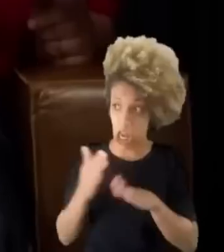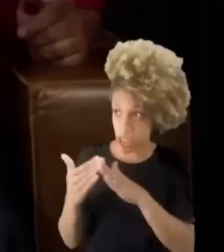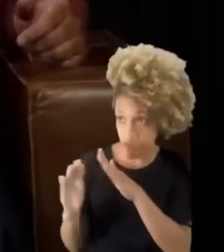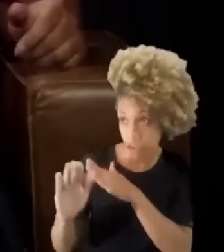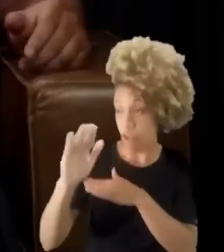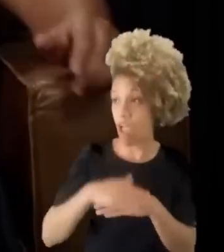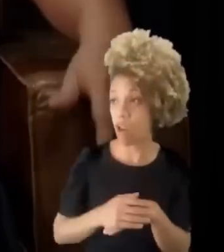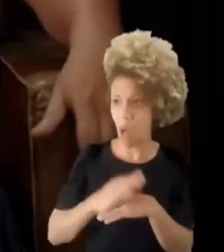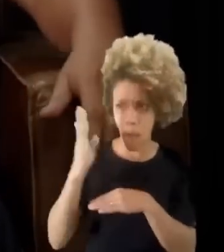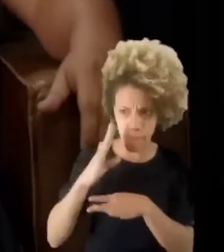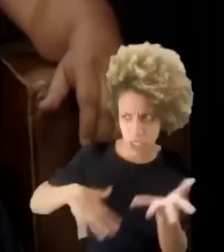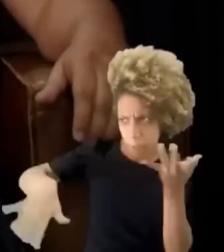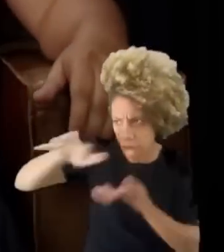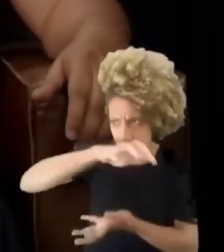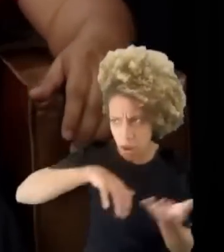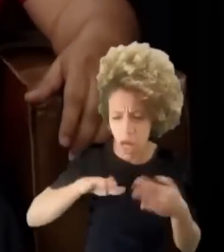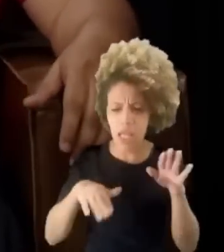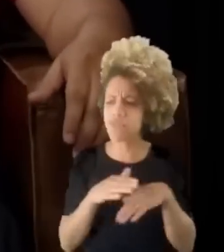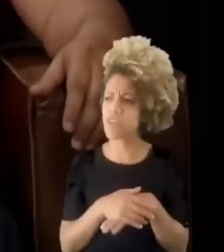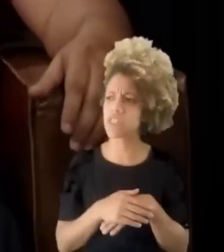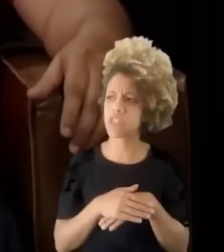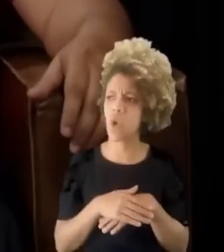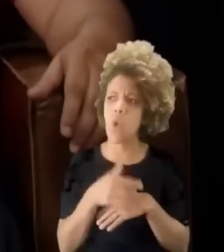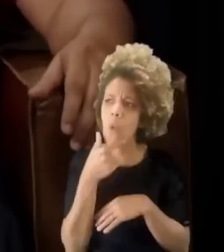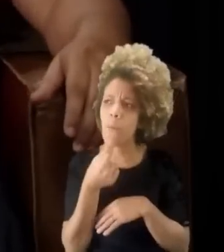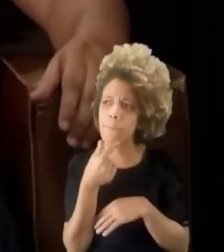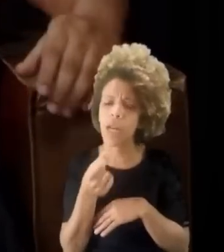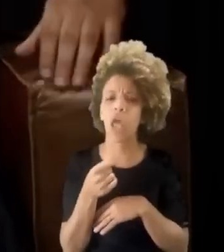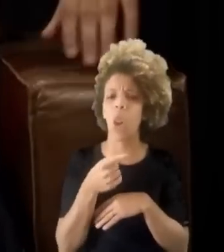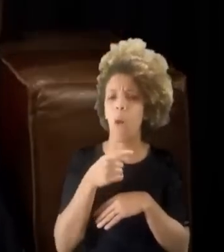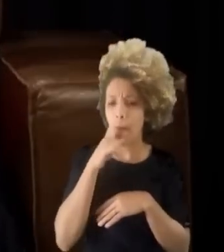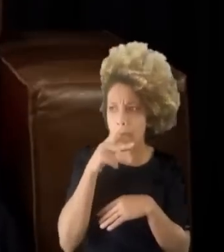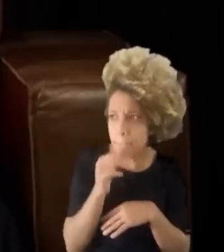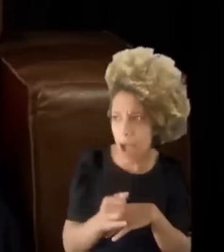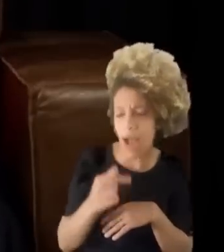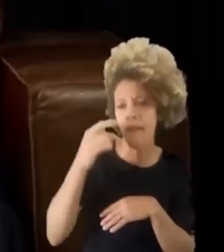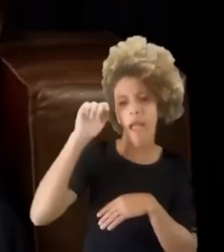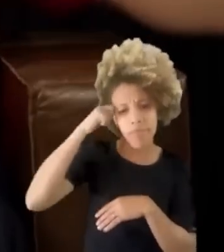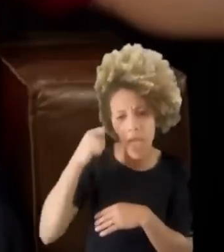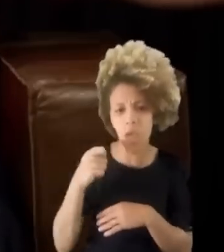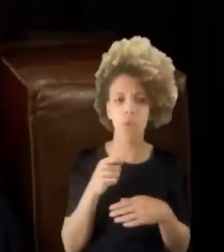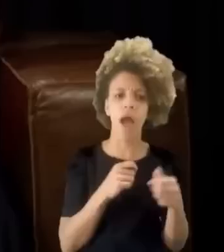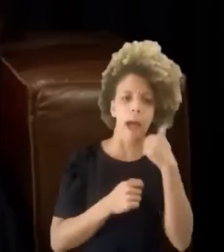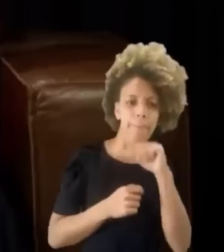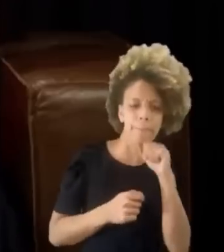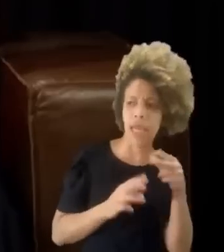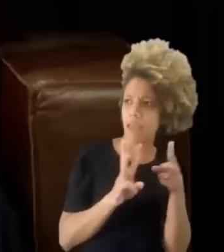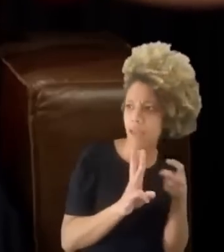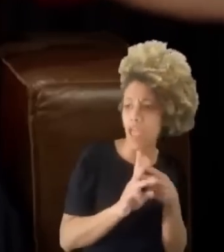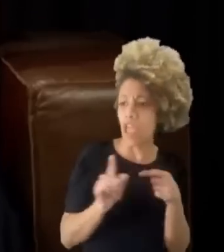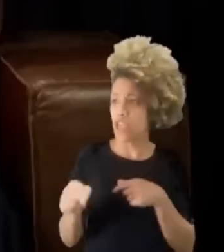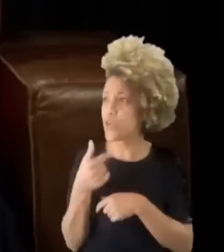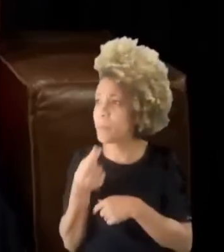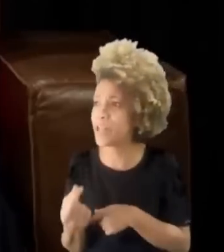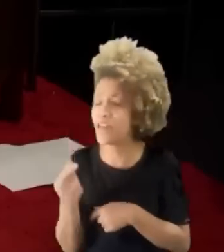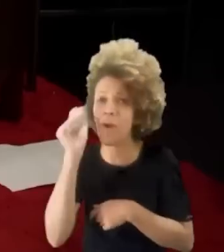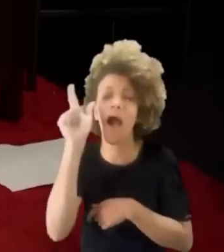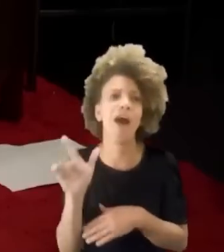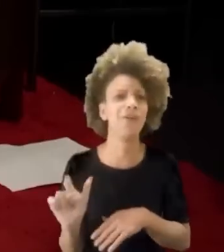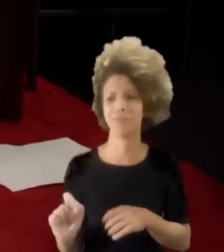dentro da favela mano O Brasil é uma confusão mano Às vezes o moleque o pai é negro ou a mãe é meio indígena o moleque nasce Branco